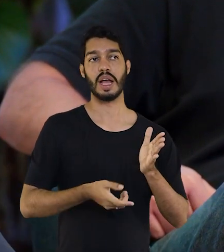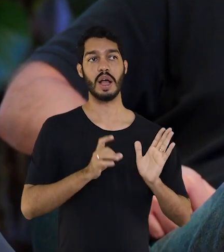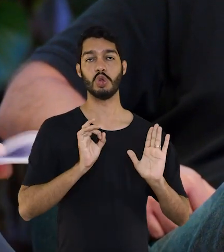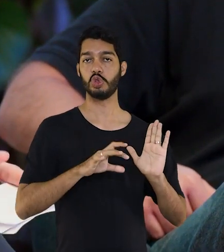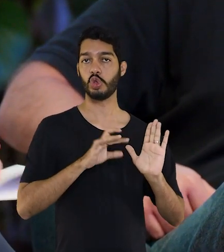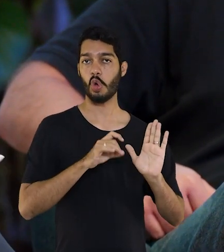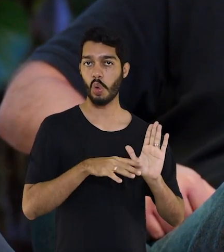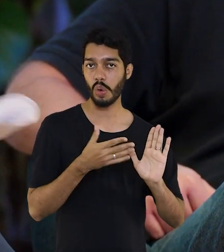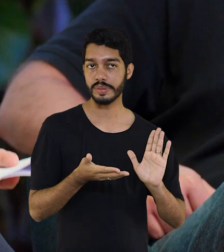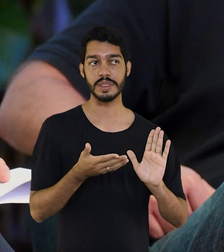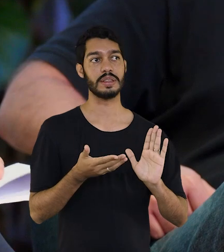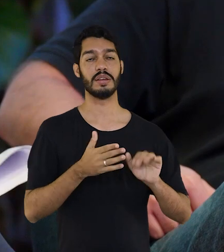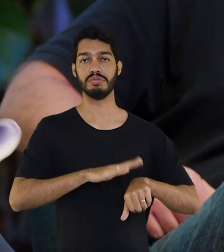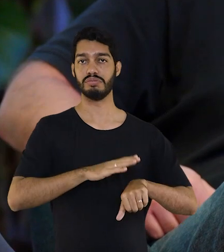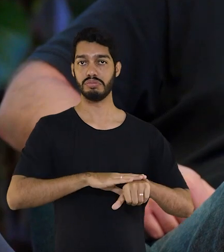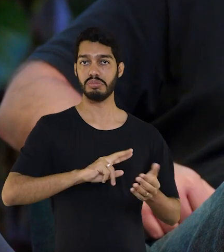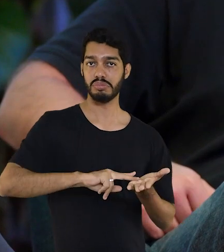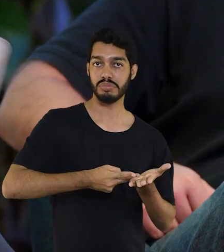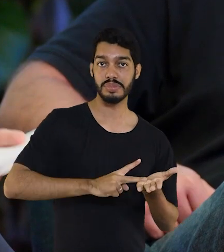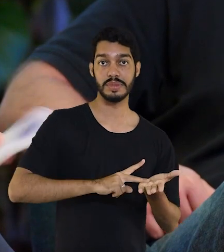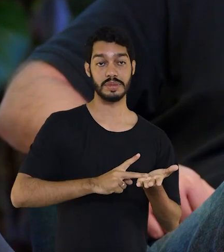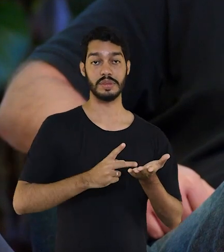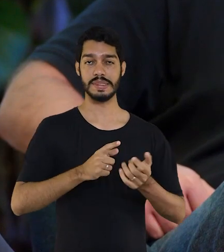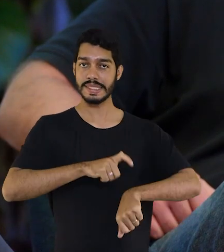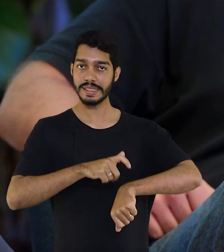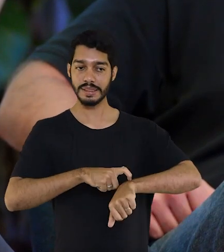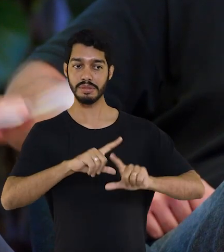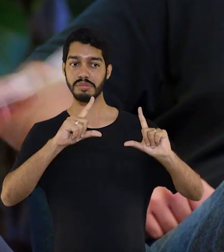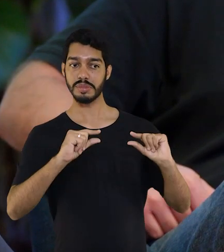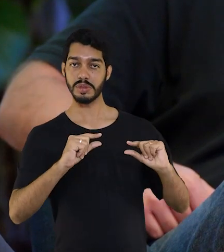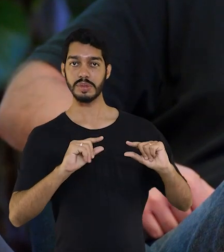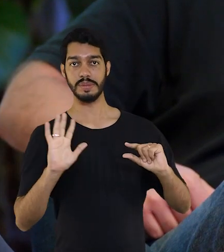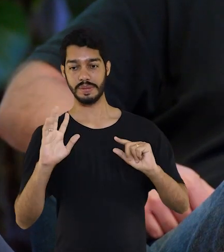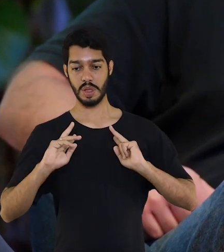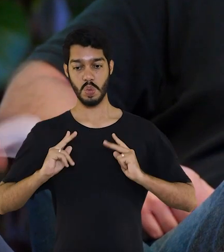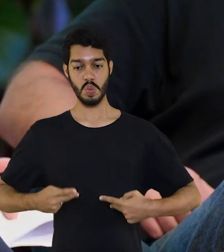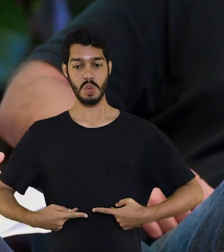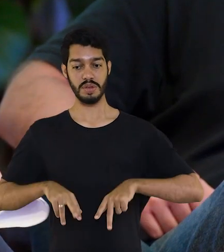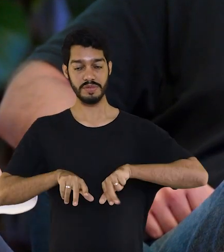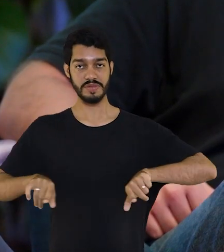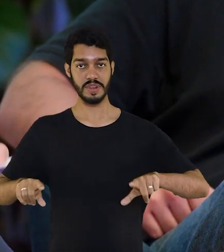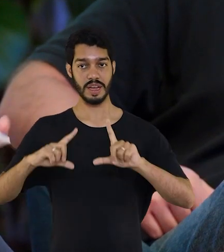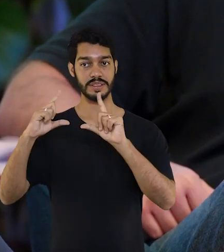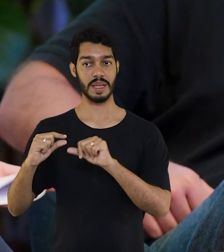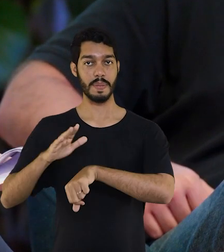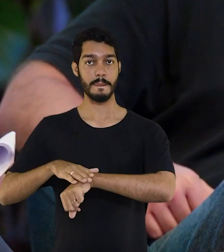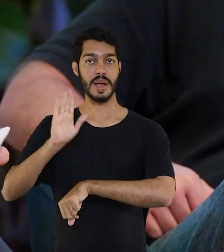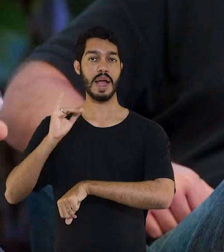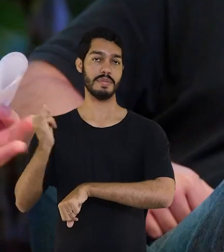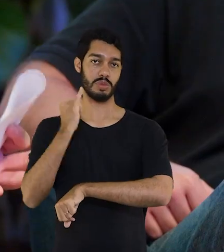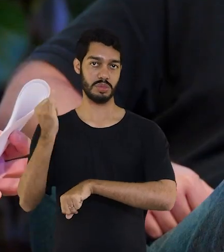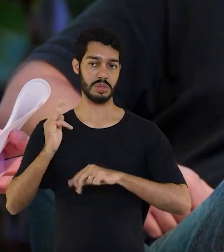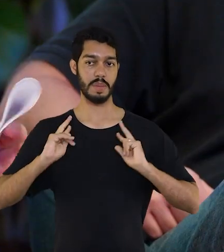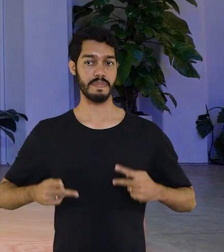automação, e o nosso foco é em reduzir tempo humano, liberar o tempo do ser humano, dos nossos colaboradores, para focar no que importa,